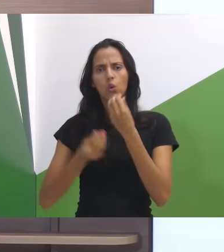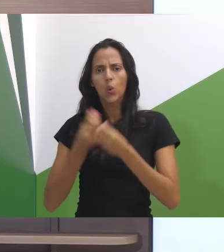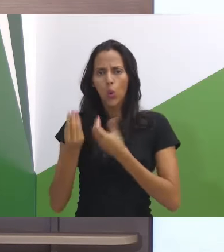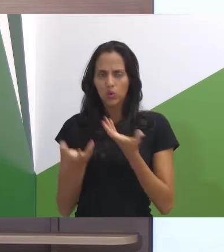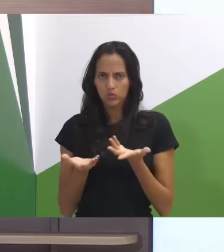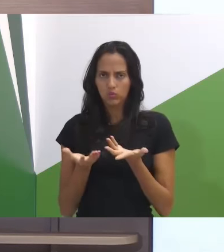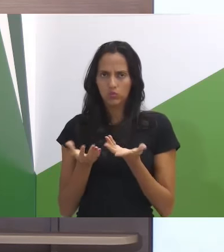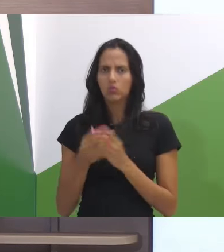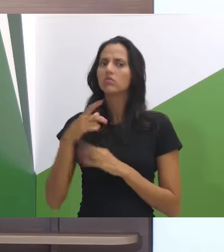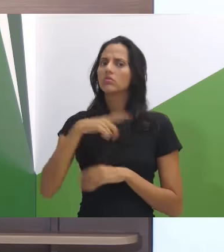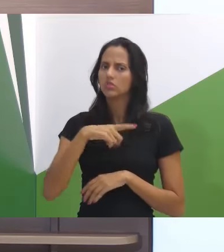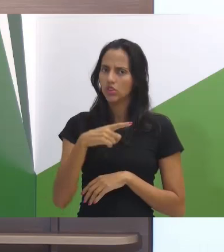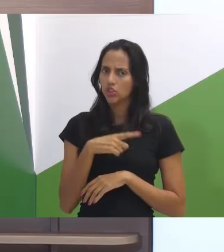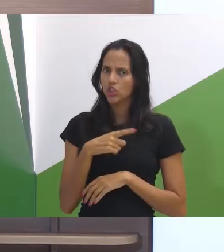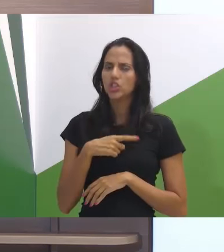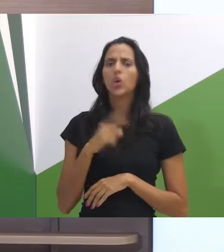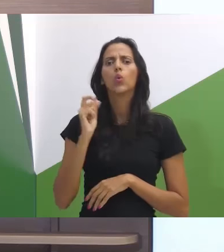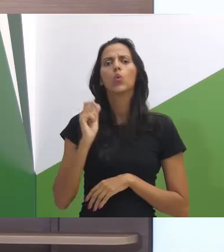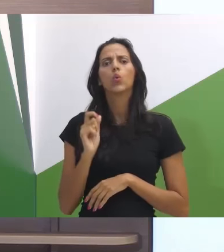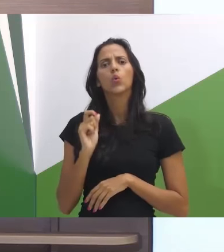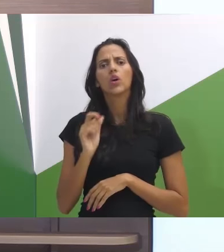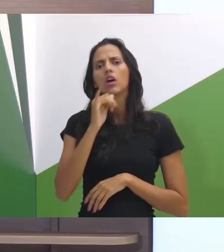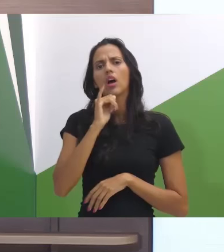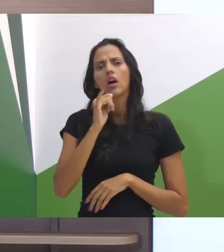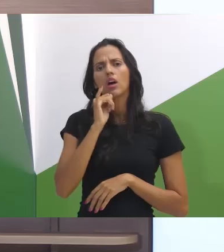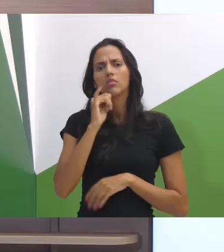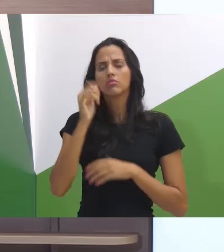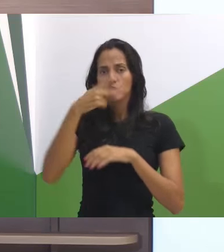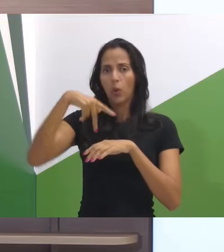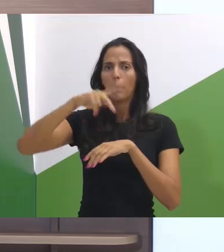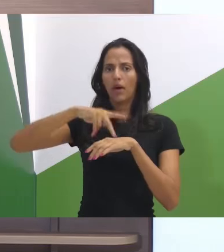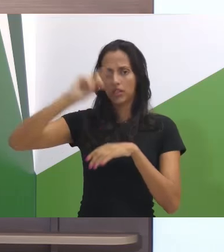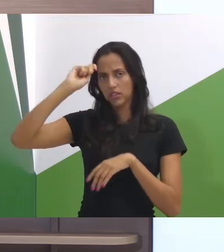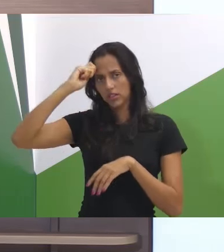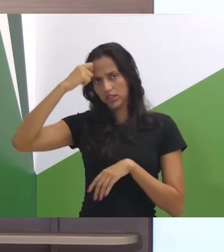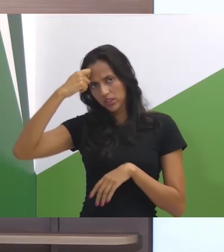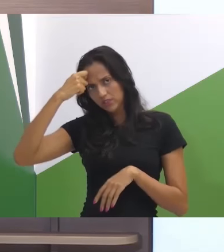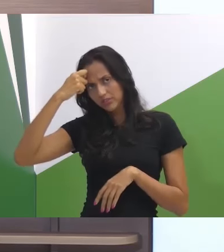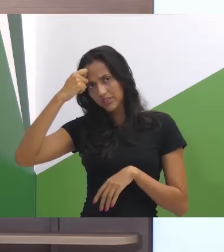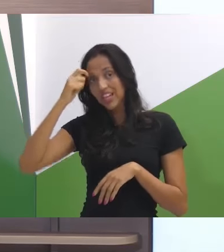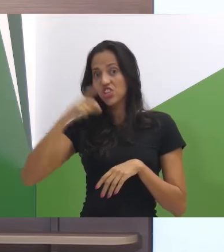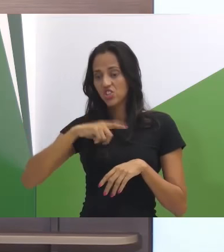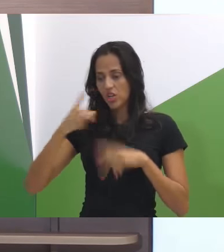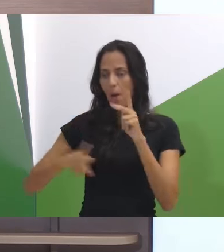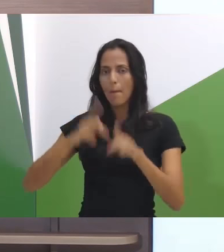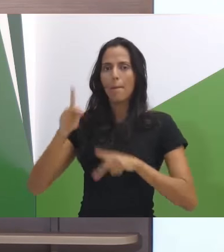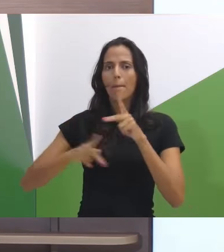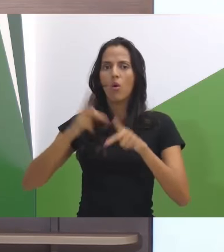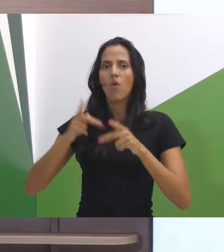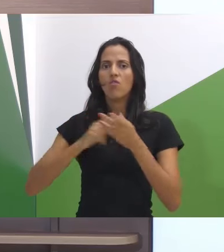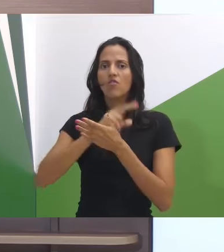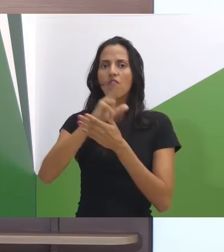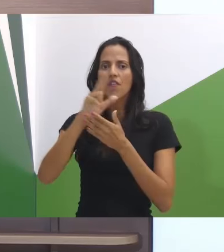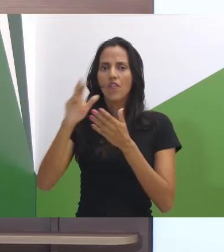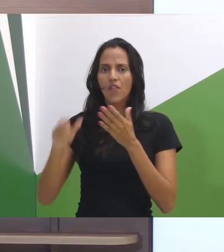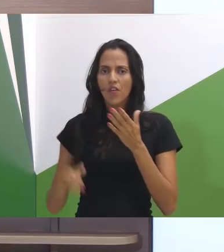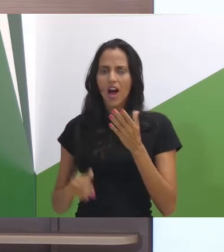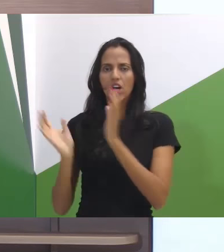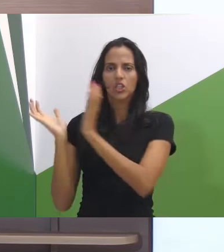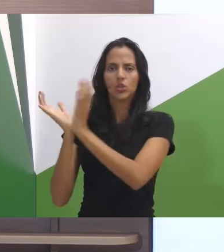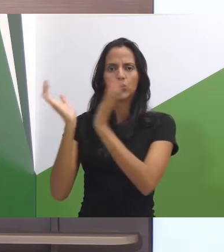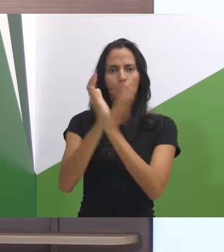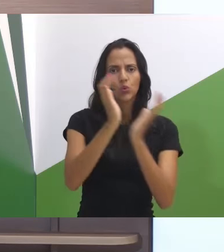outro teor Como o continente africano Era habitado por povos De diferentes etnias Organizados de